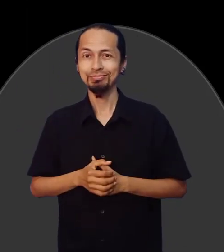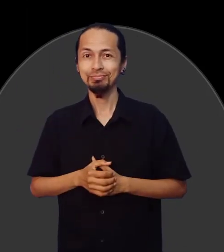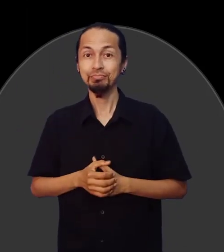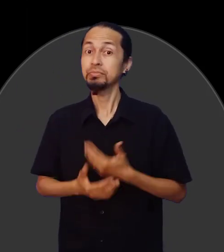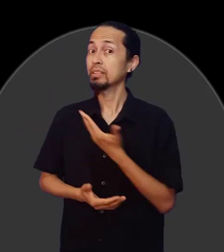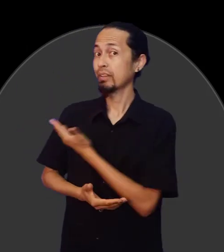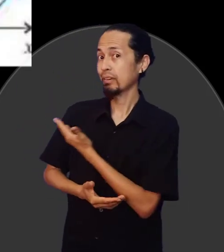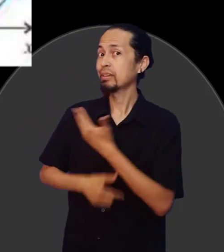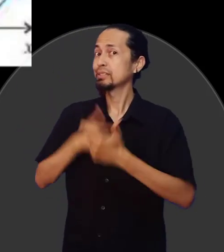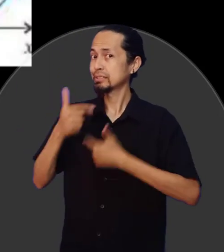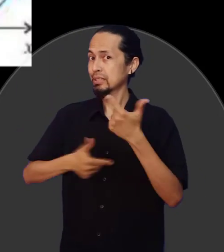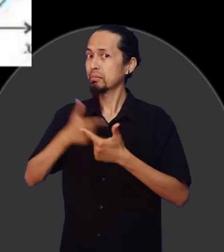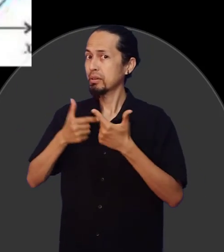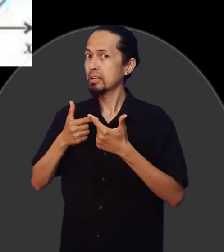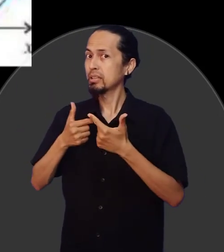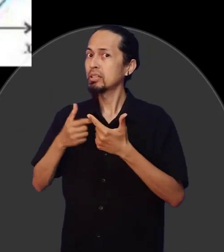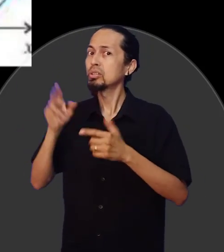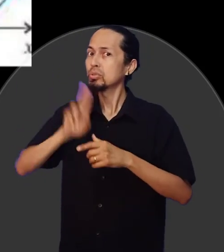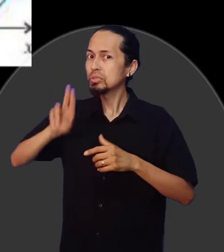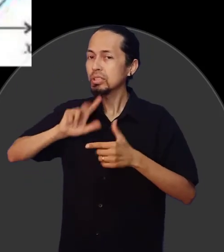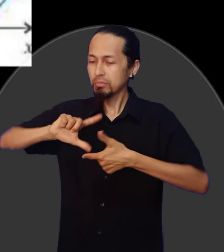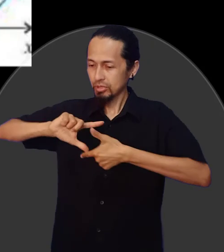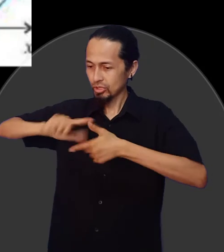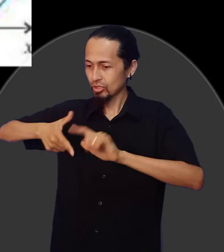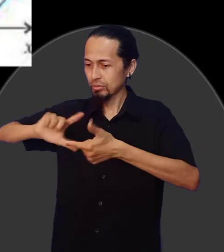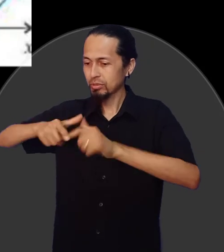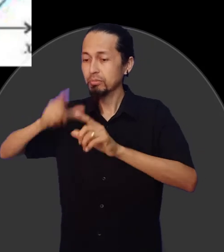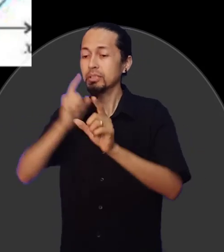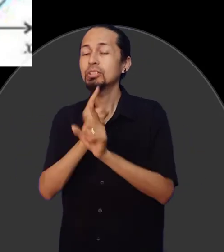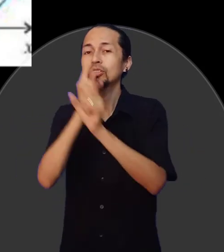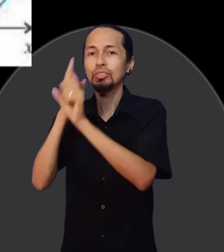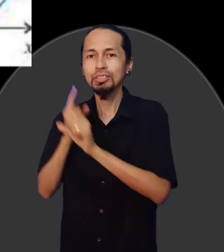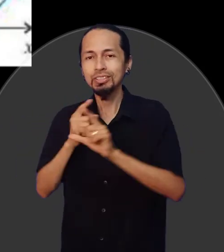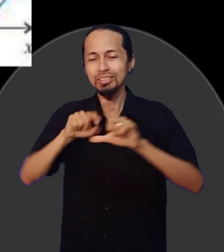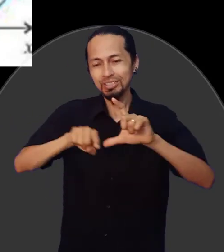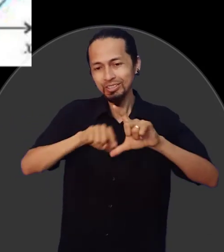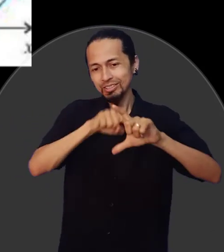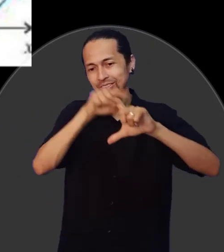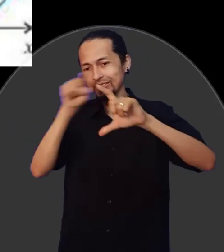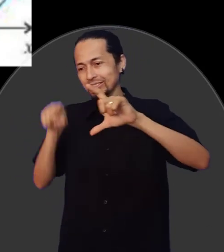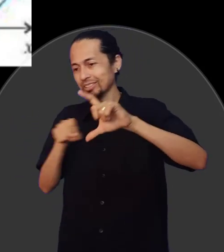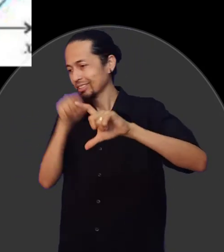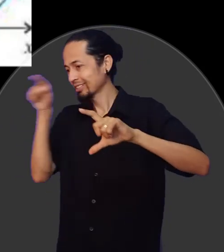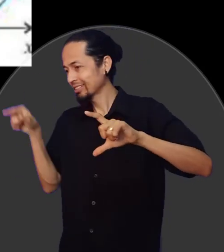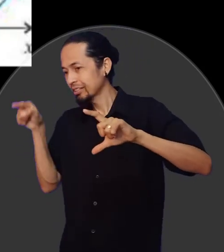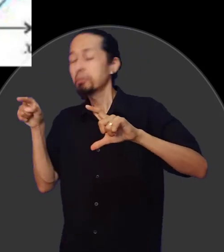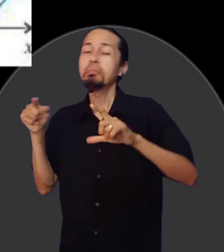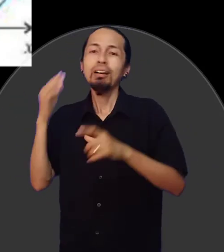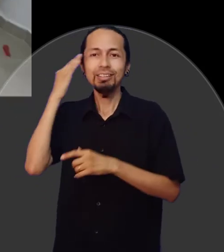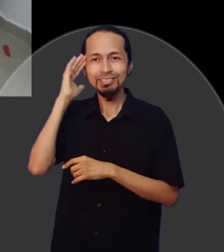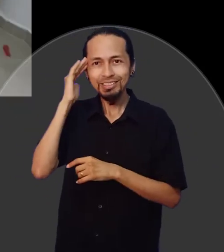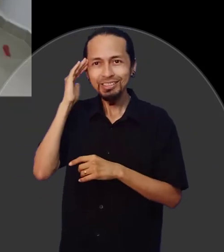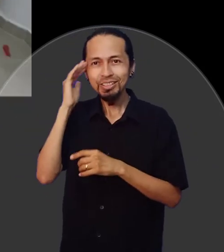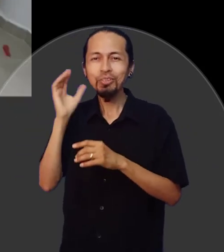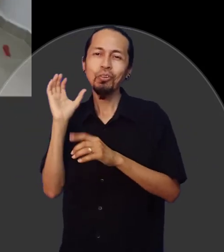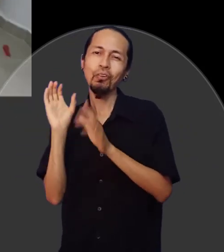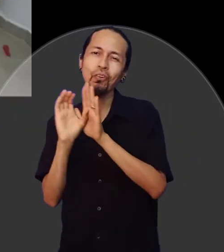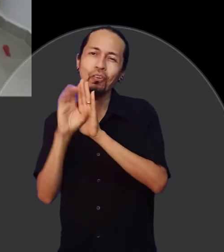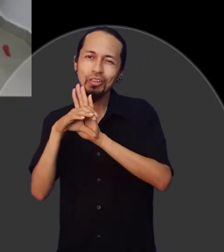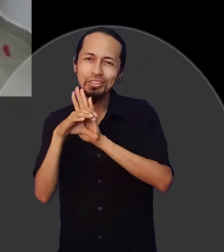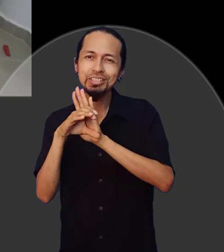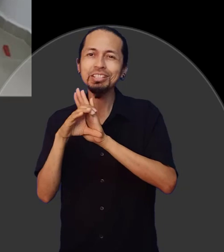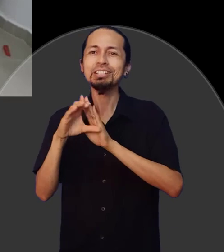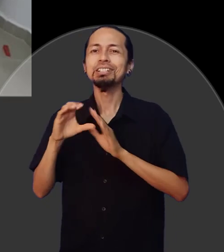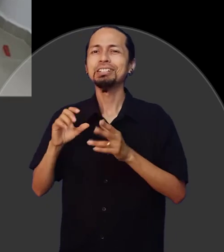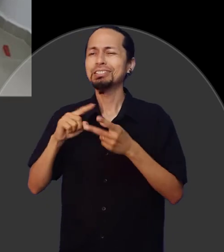Neste trabalho, utilizamos a geometria para achar a cicloide e o experimento para compreendermos os conceitos da braquistócrona, tautócrona